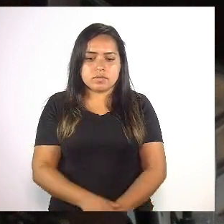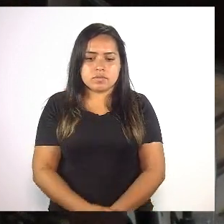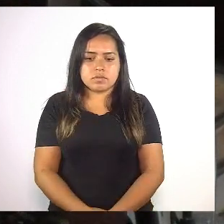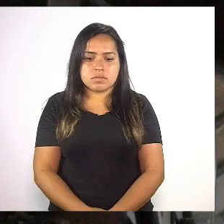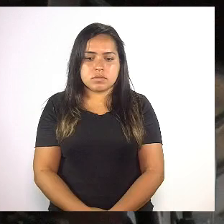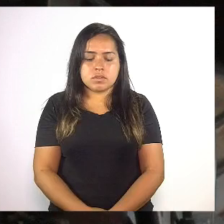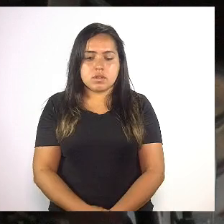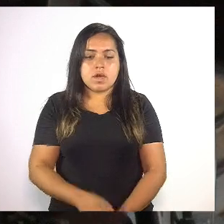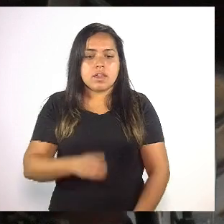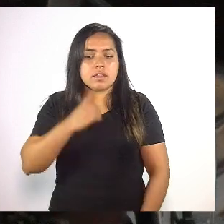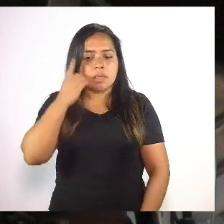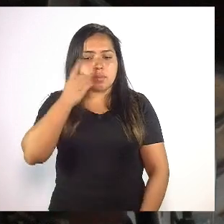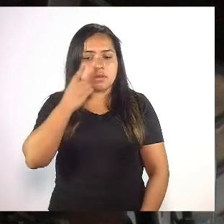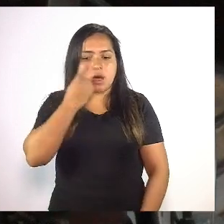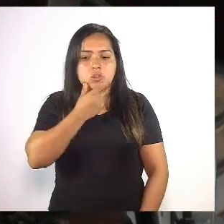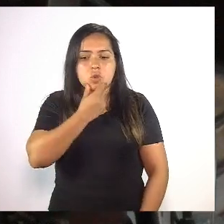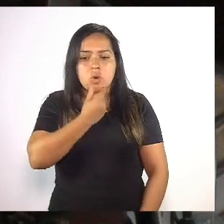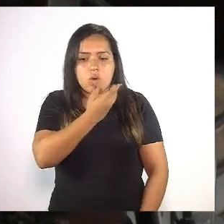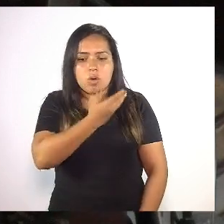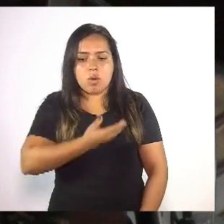Presença do nosso deputado Márcio Pacheco.